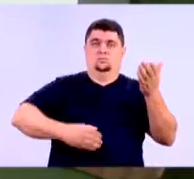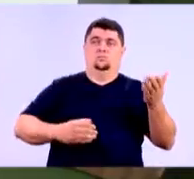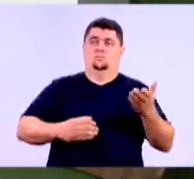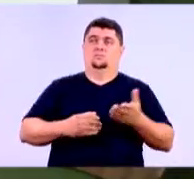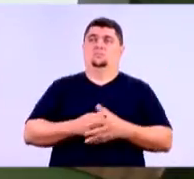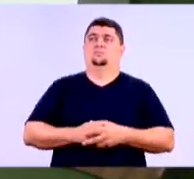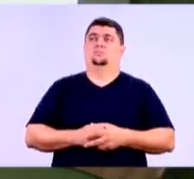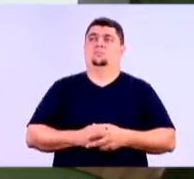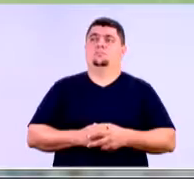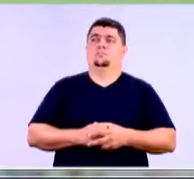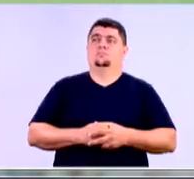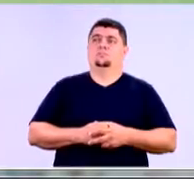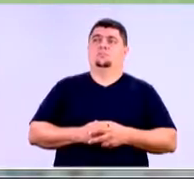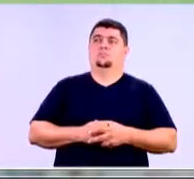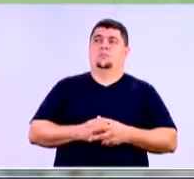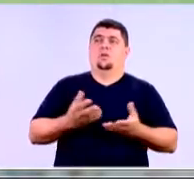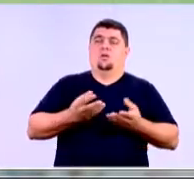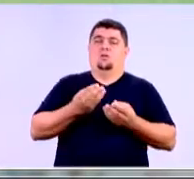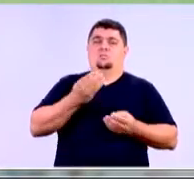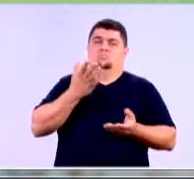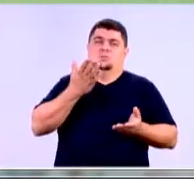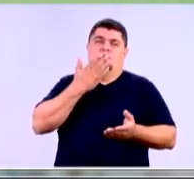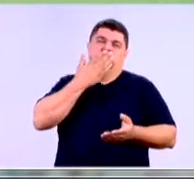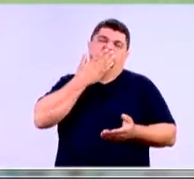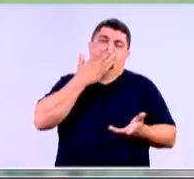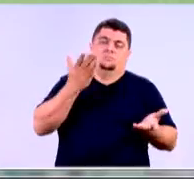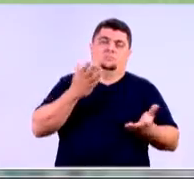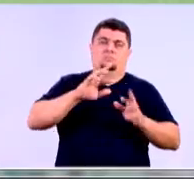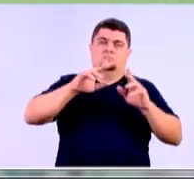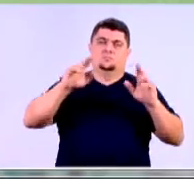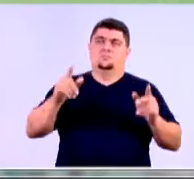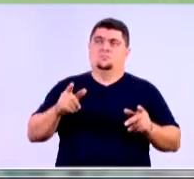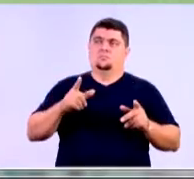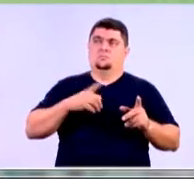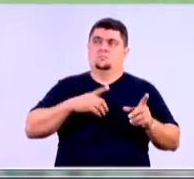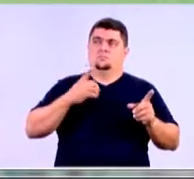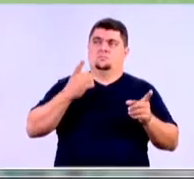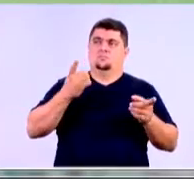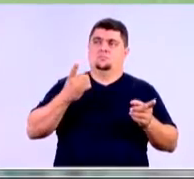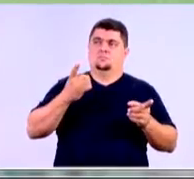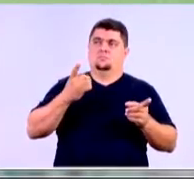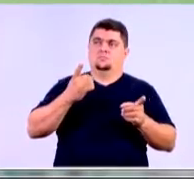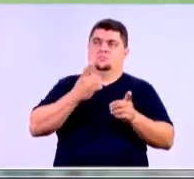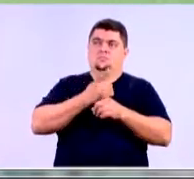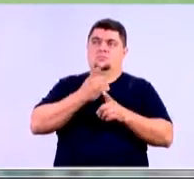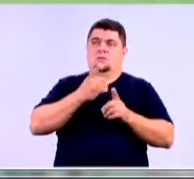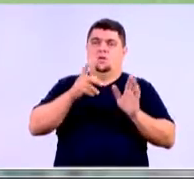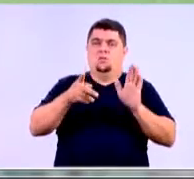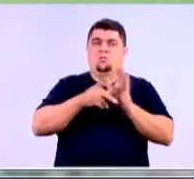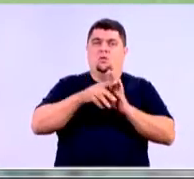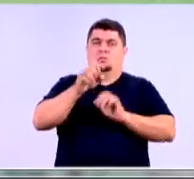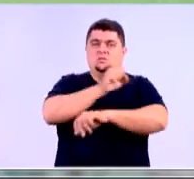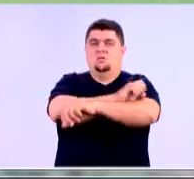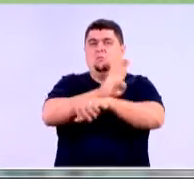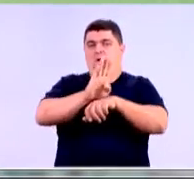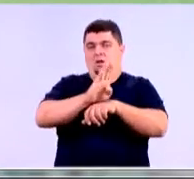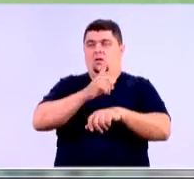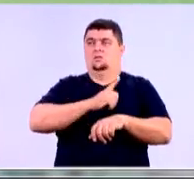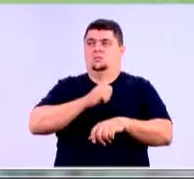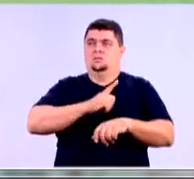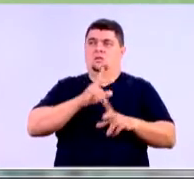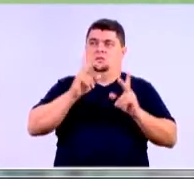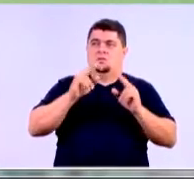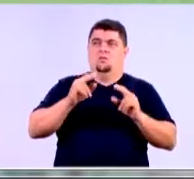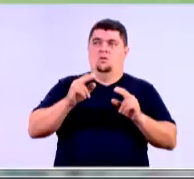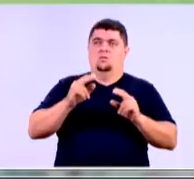ver aqui o modelo dessa ficha cadastral. Esse é um modelo encontrado num arquivo do Sebrae, né? É bem parecido com o padrão do que a